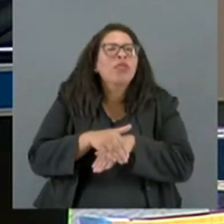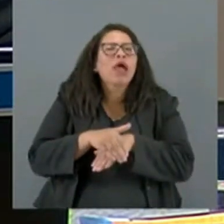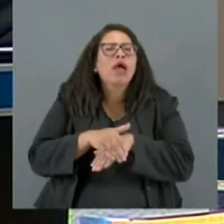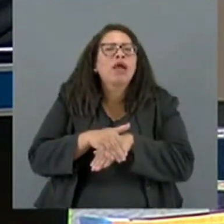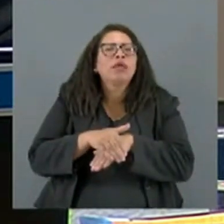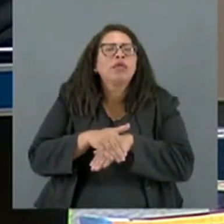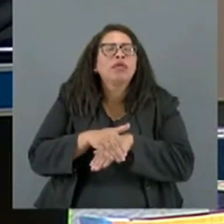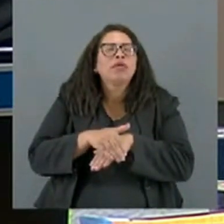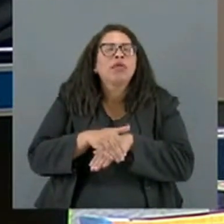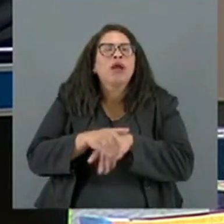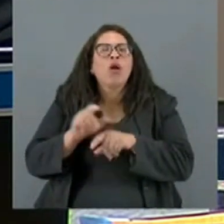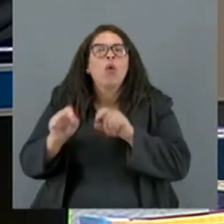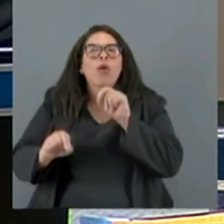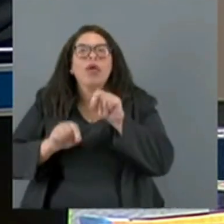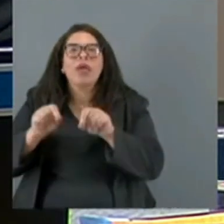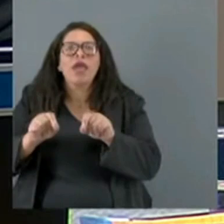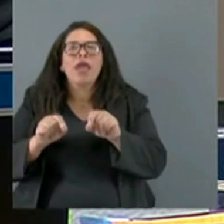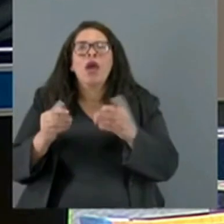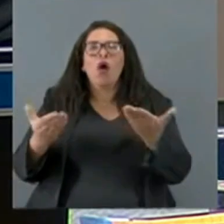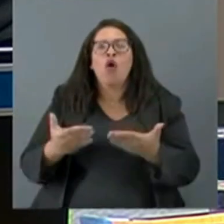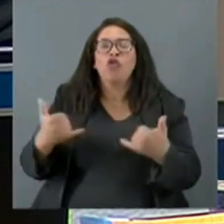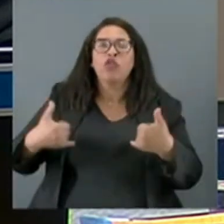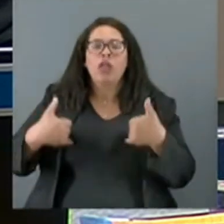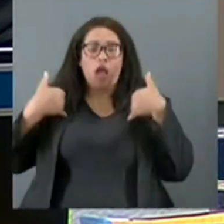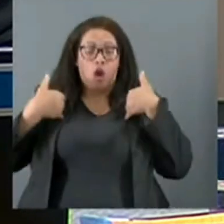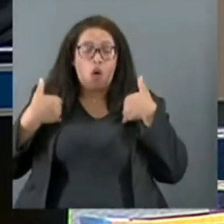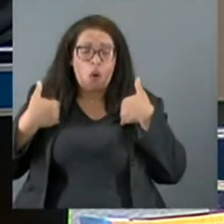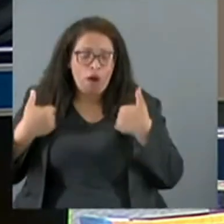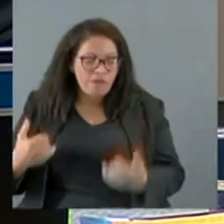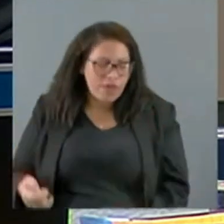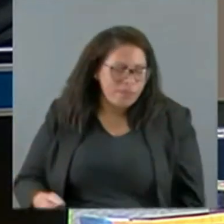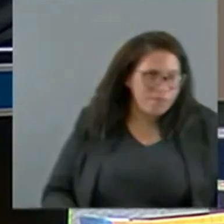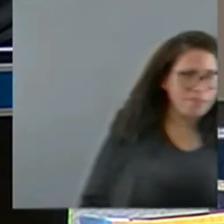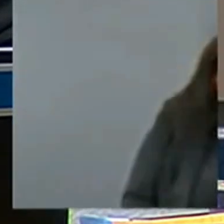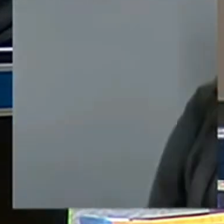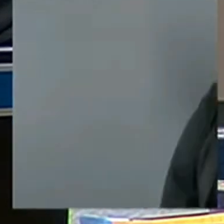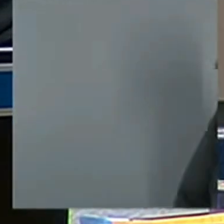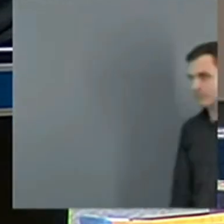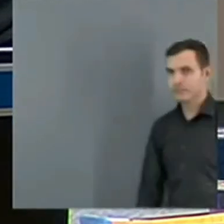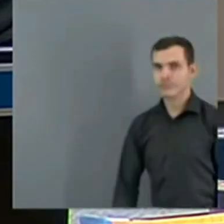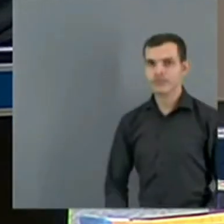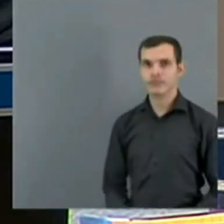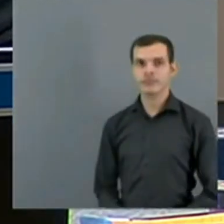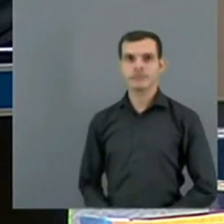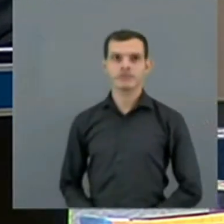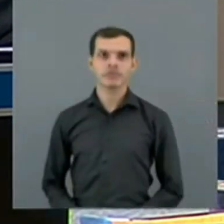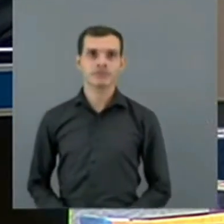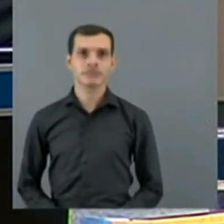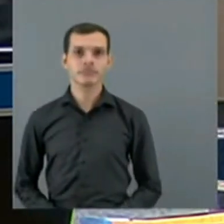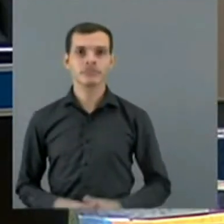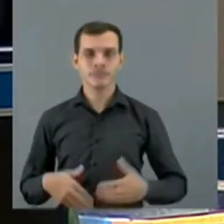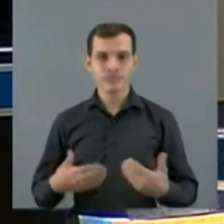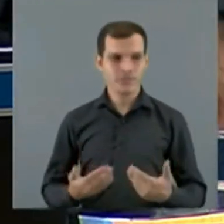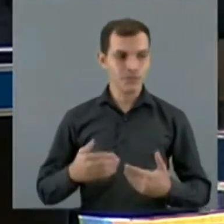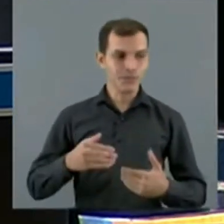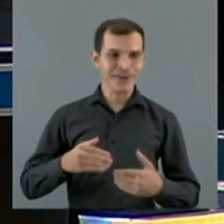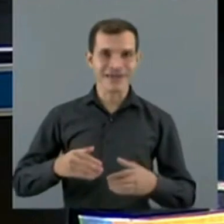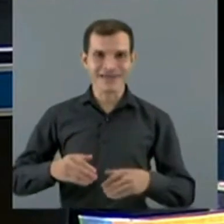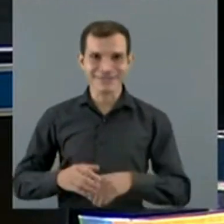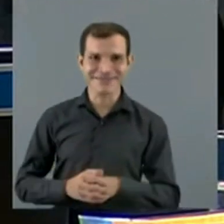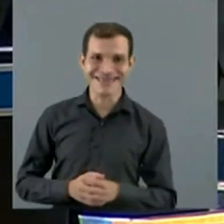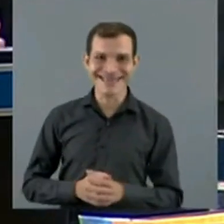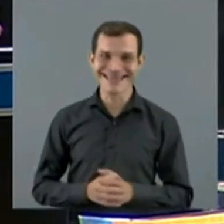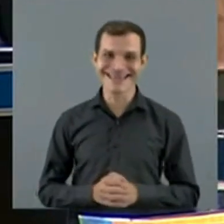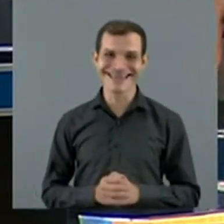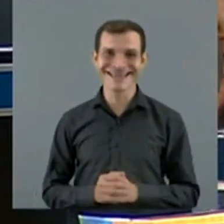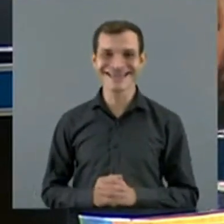mais gratificante do que ter a honra de ocupar uma cadeira no Tribunal da Cidadania, corte responsável